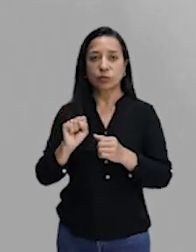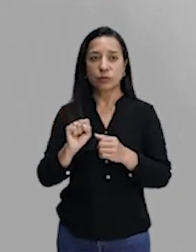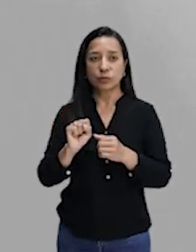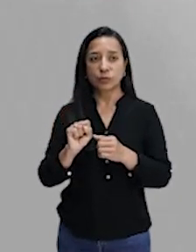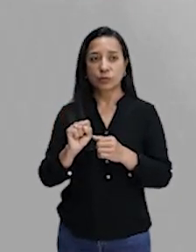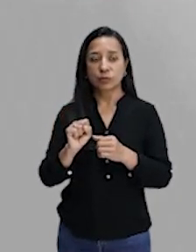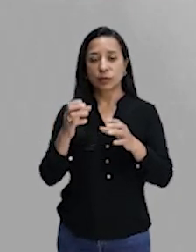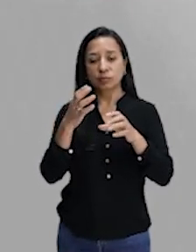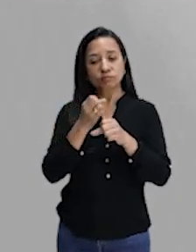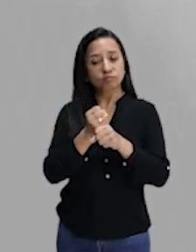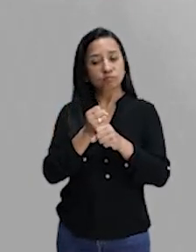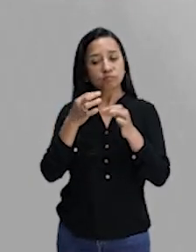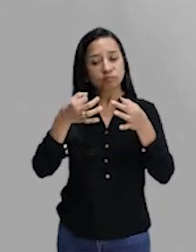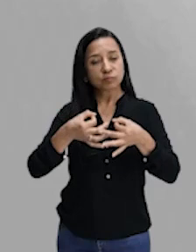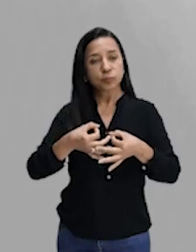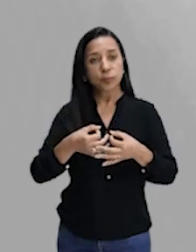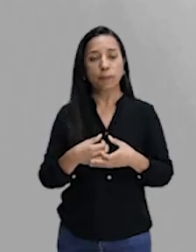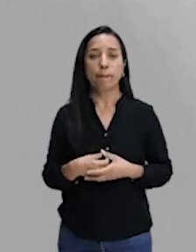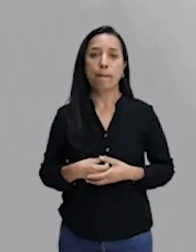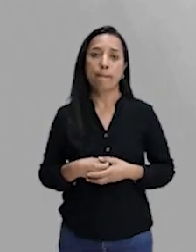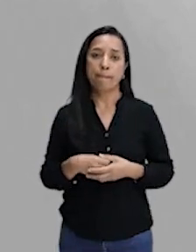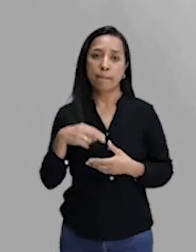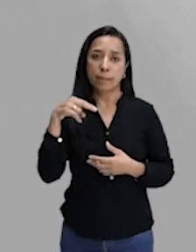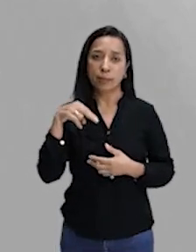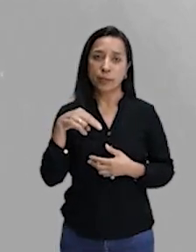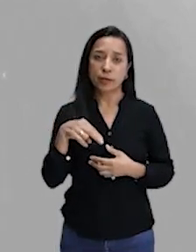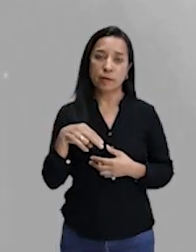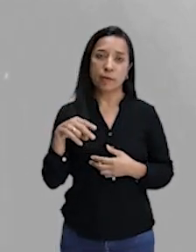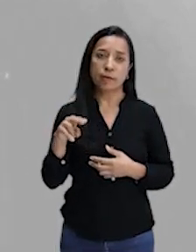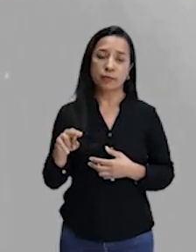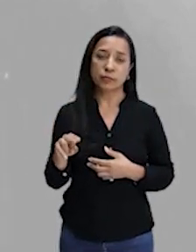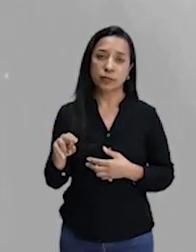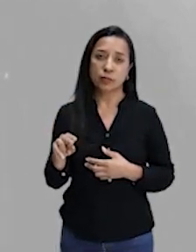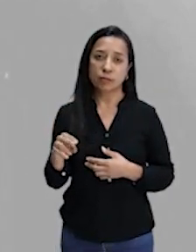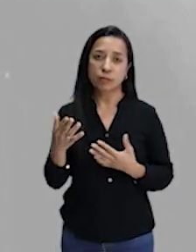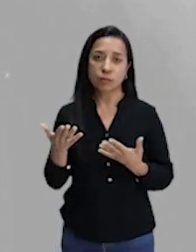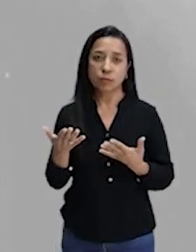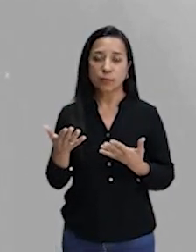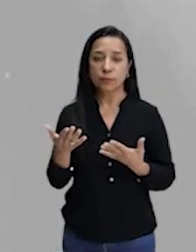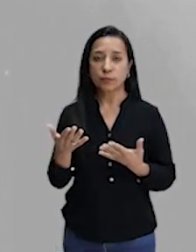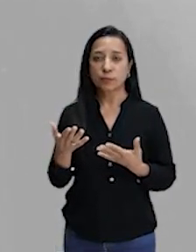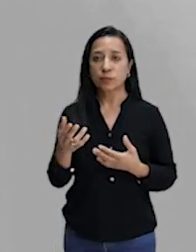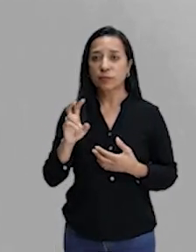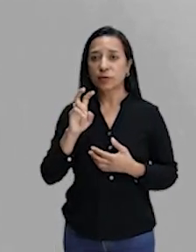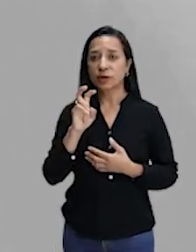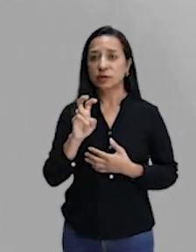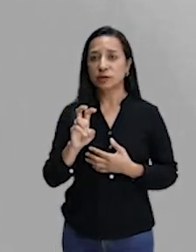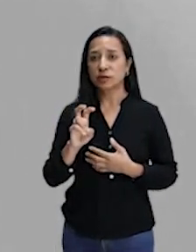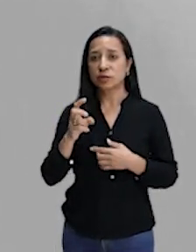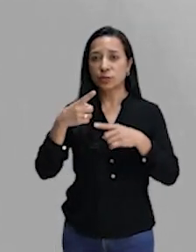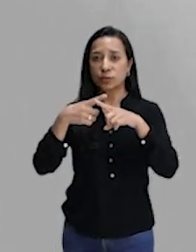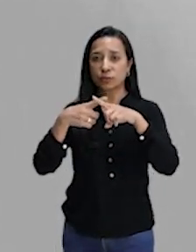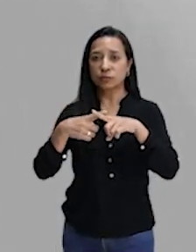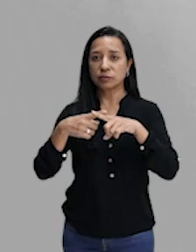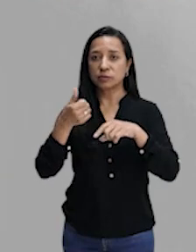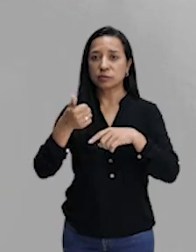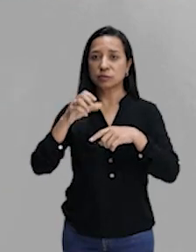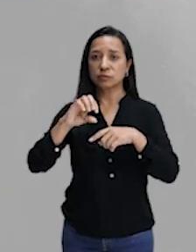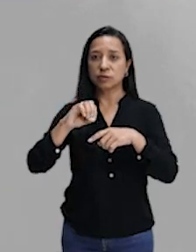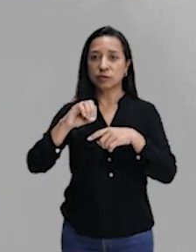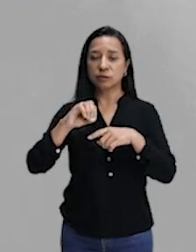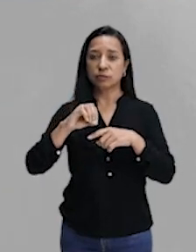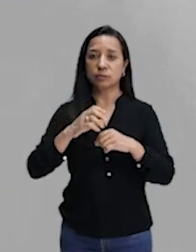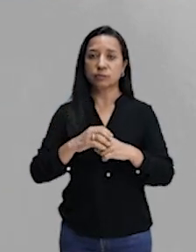aí a conta fecha certinho então n vai ser igual aqui ó 5 x 10